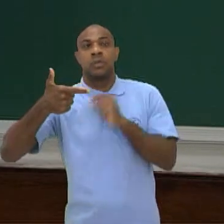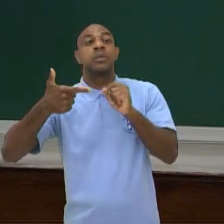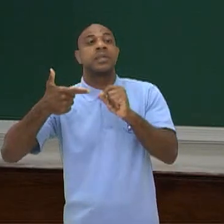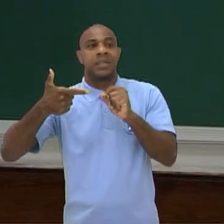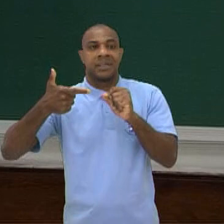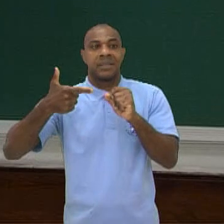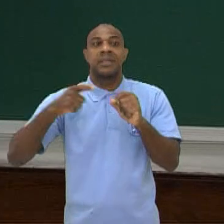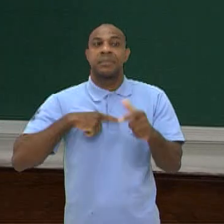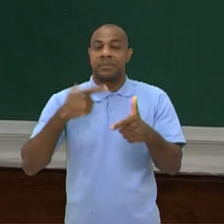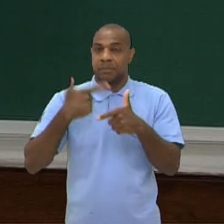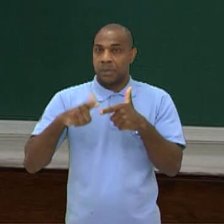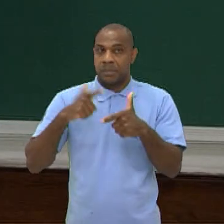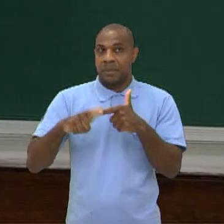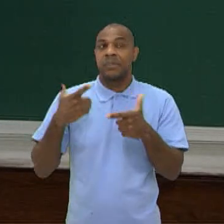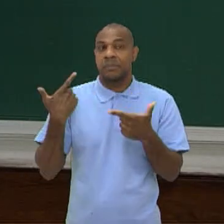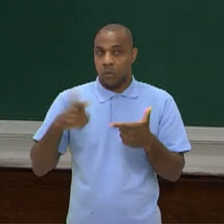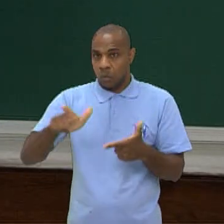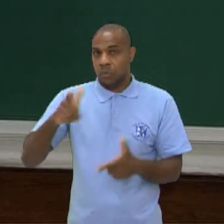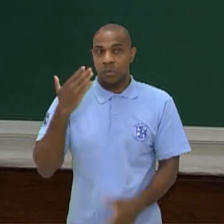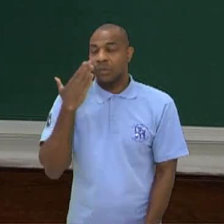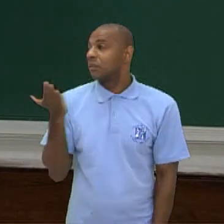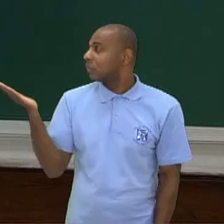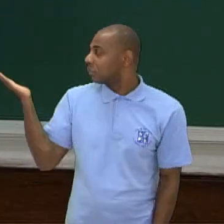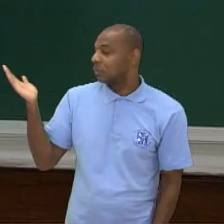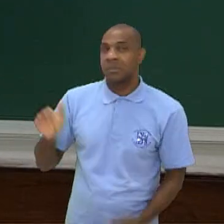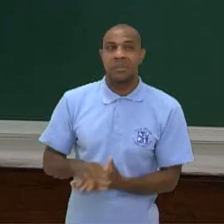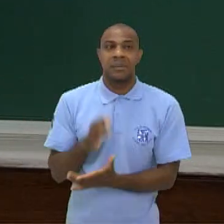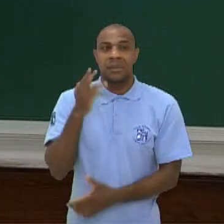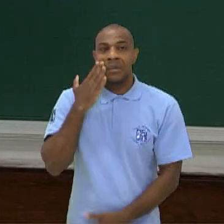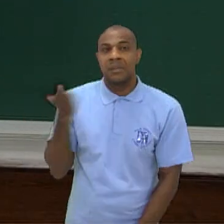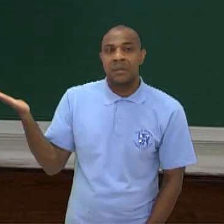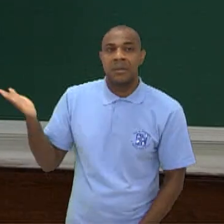que é a acidificação dos oceanos. Então,